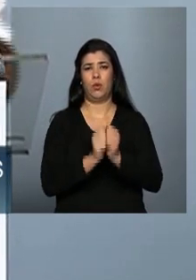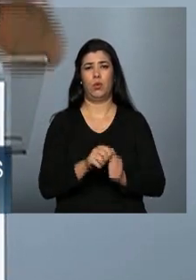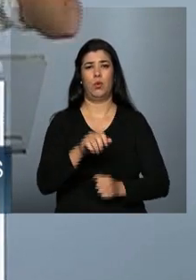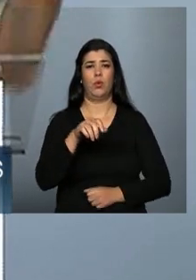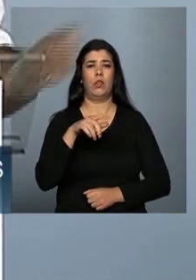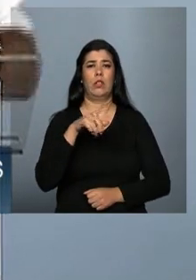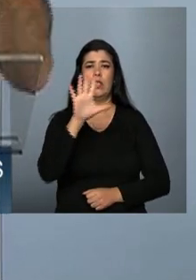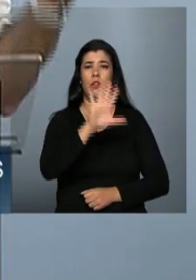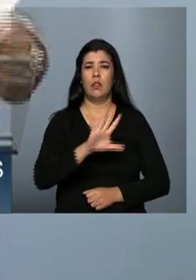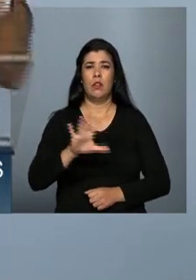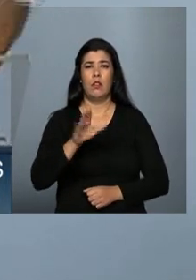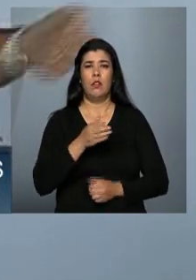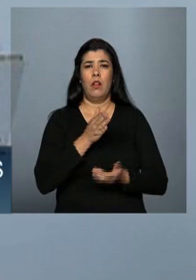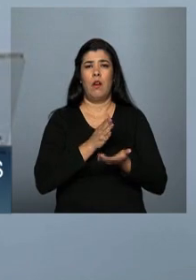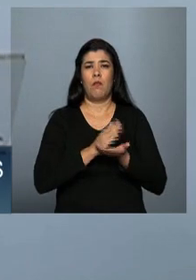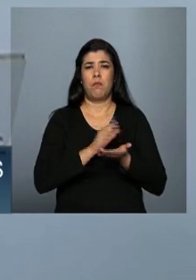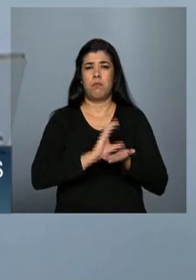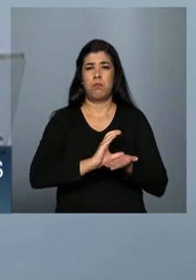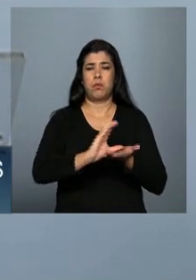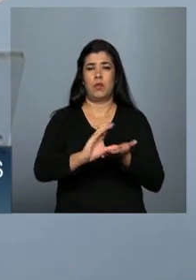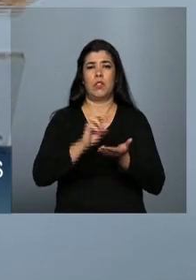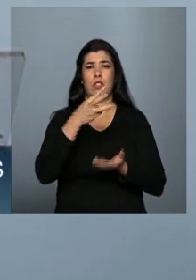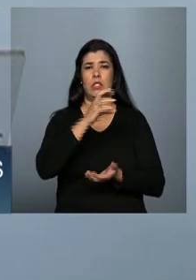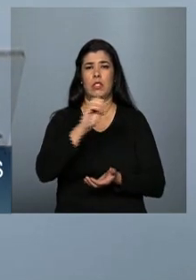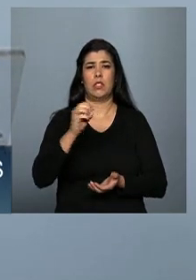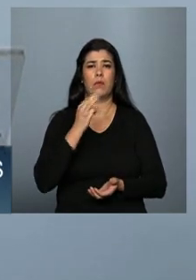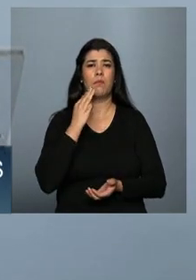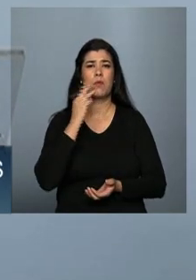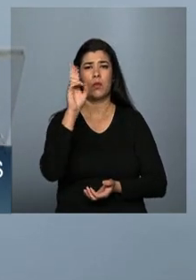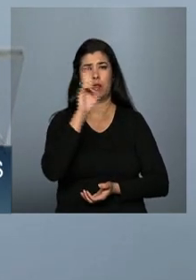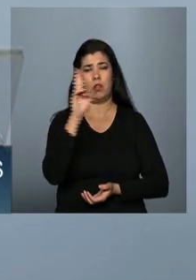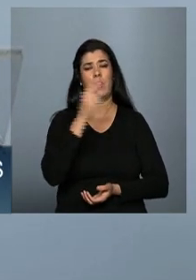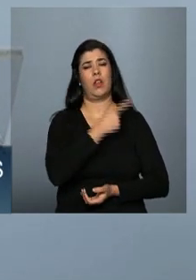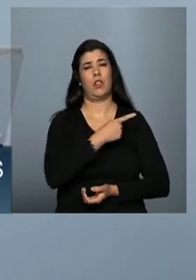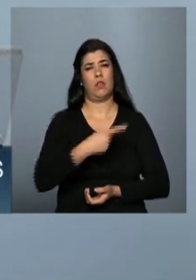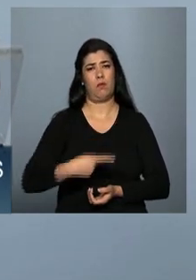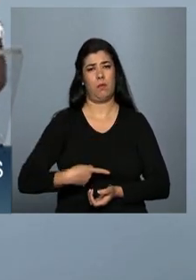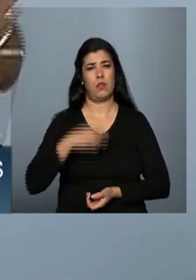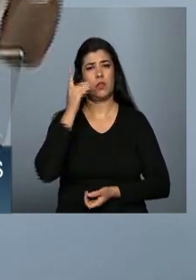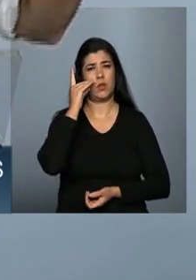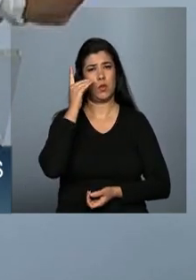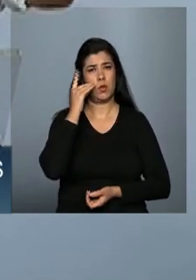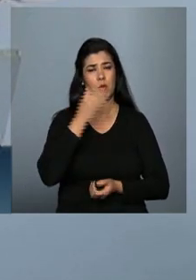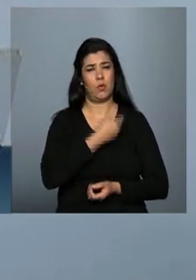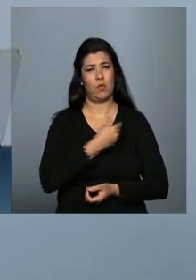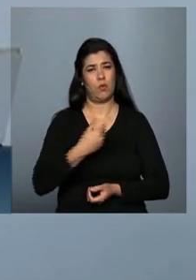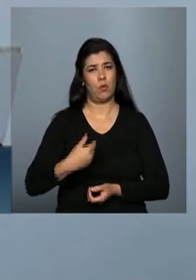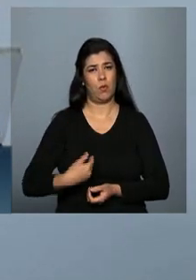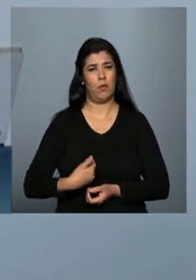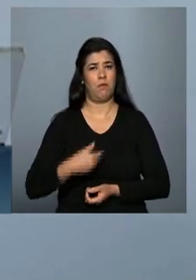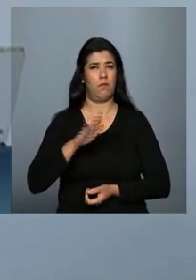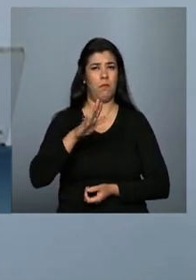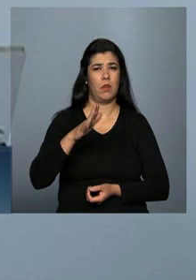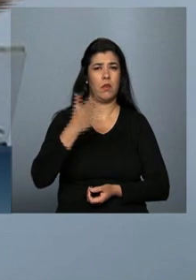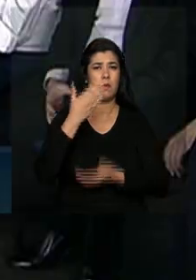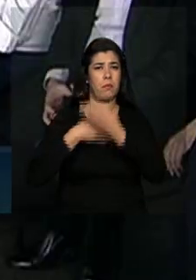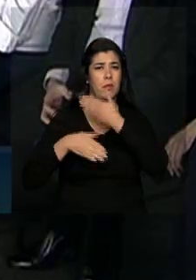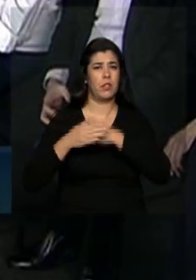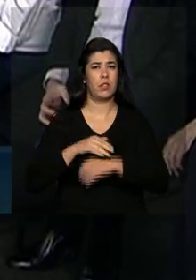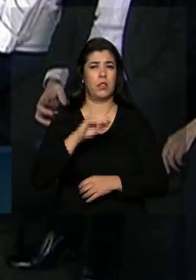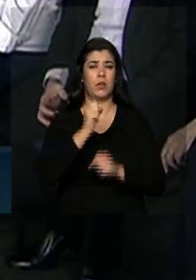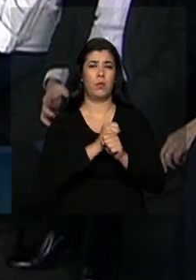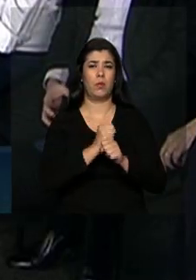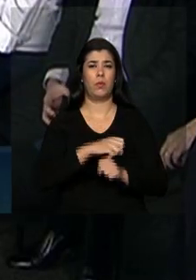em torno de 300 milhões de reais, dado pelo governo da presidenta Dilma, lá em 2012,